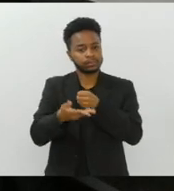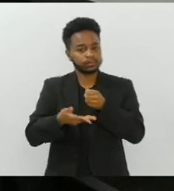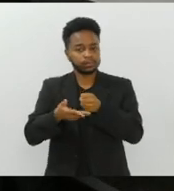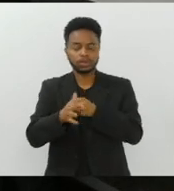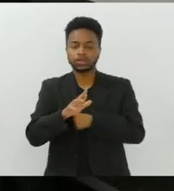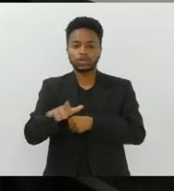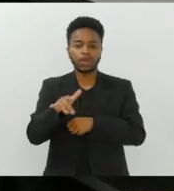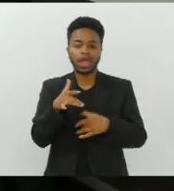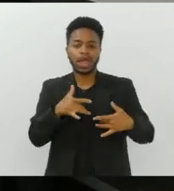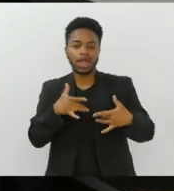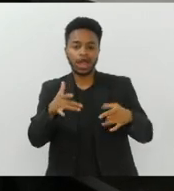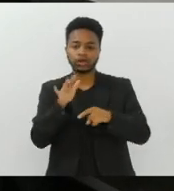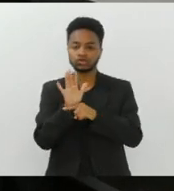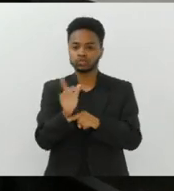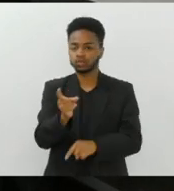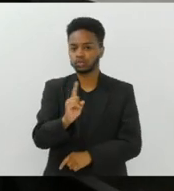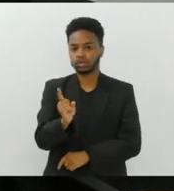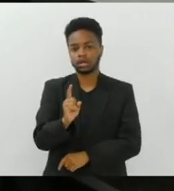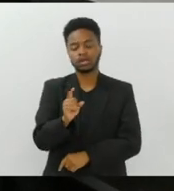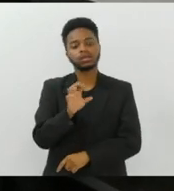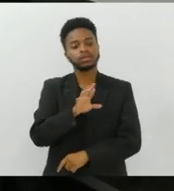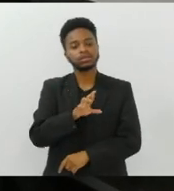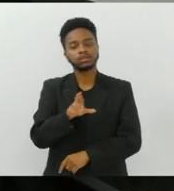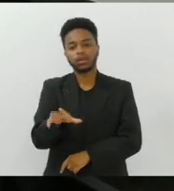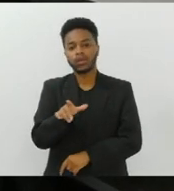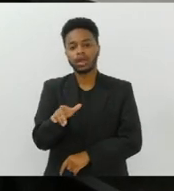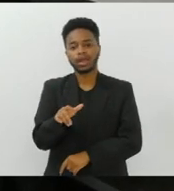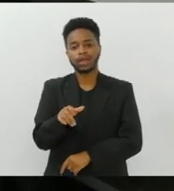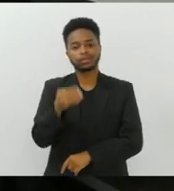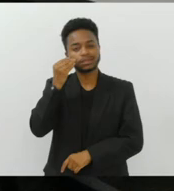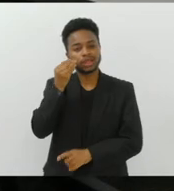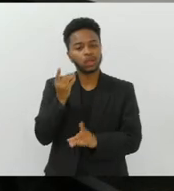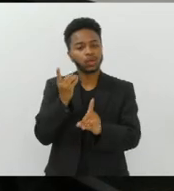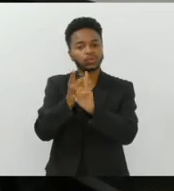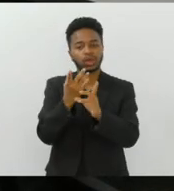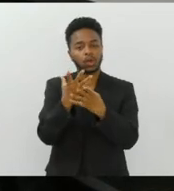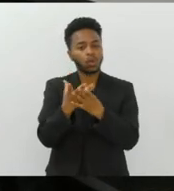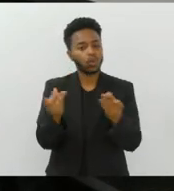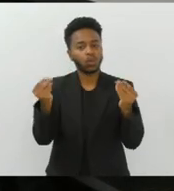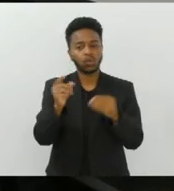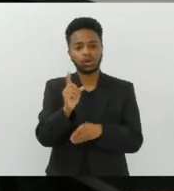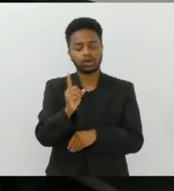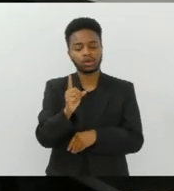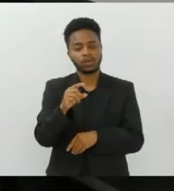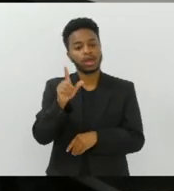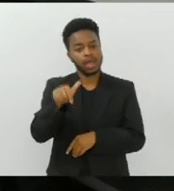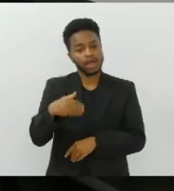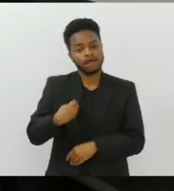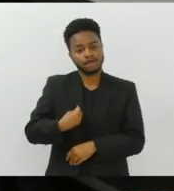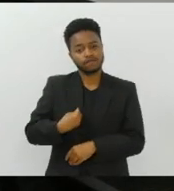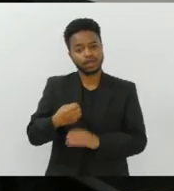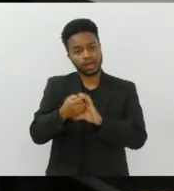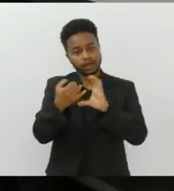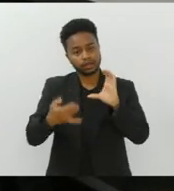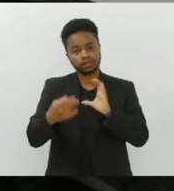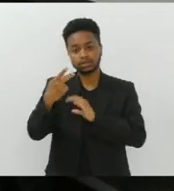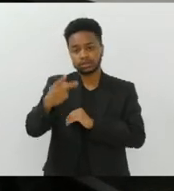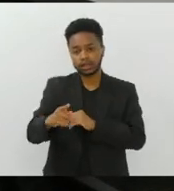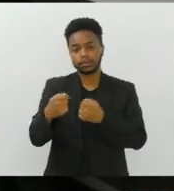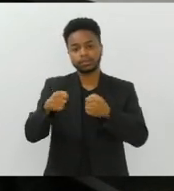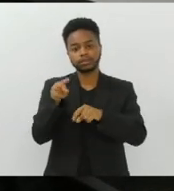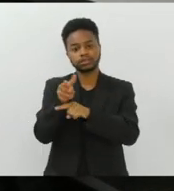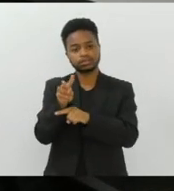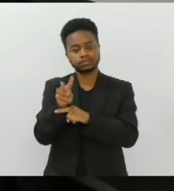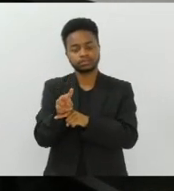são favores e nem há que se buscar cura, entre aspas. É uma condição que precisa ser